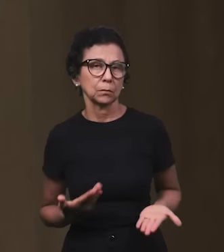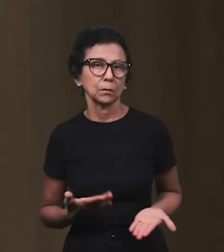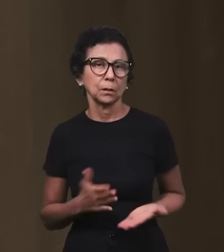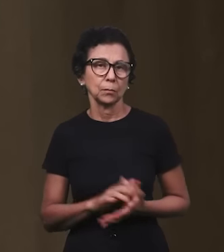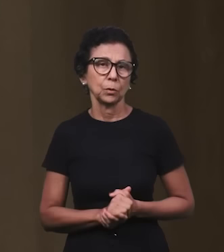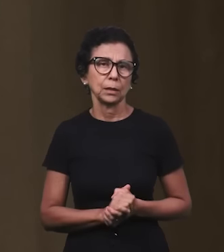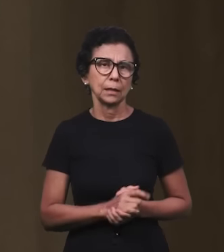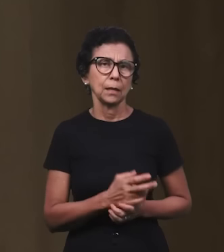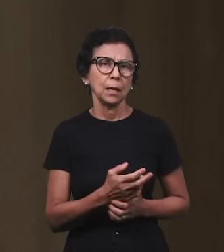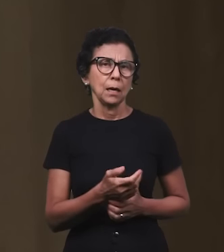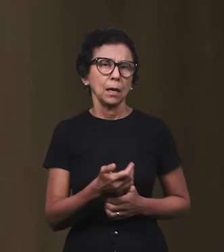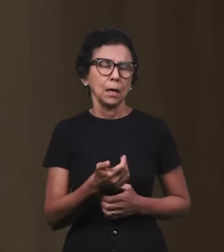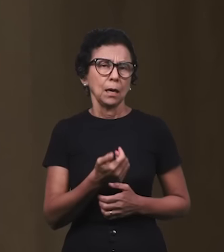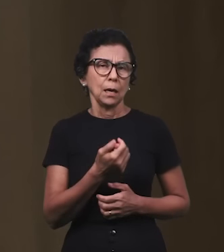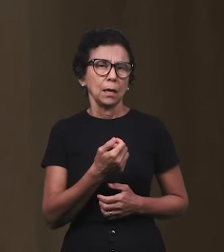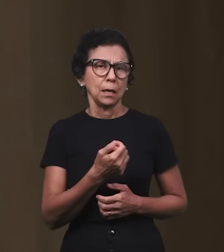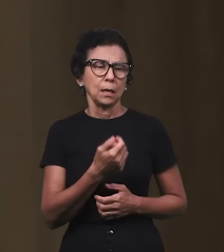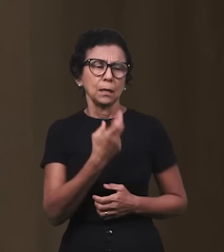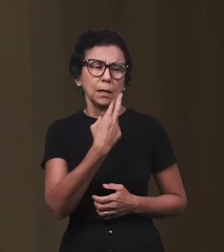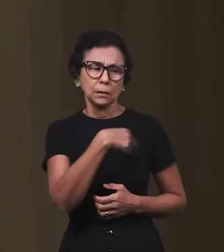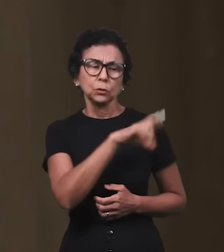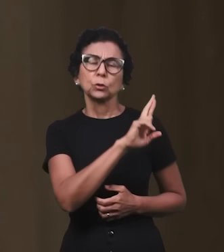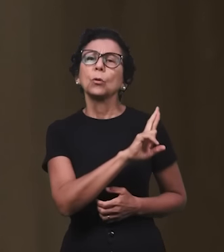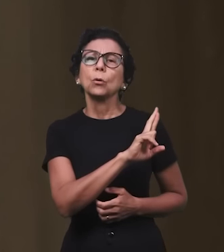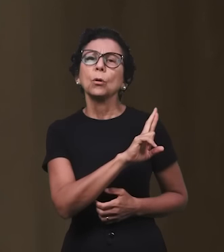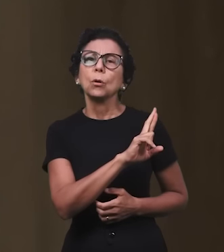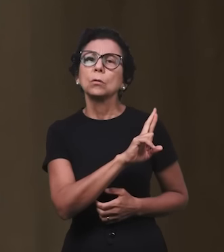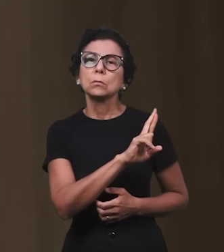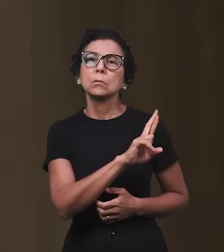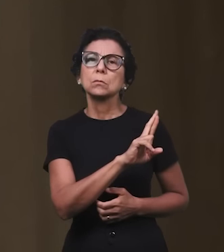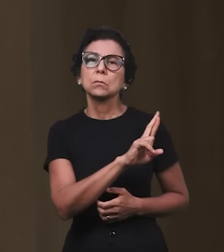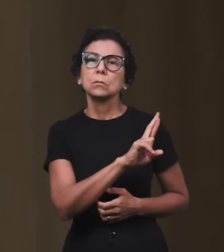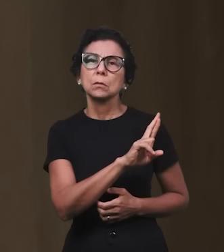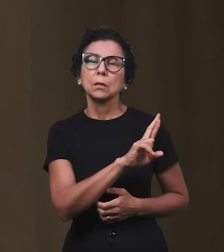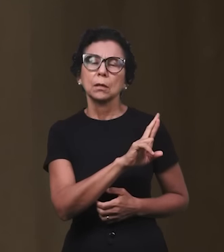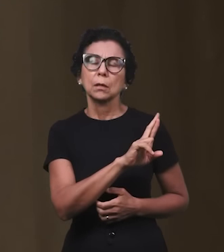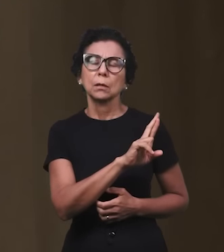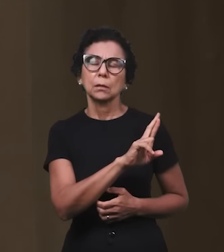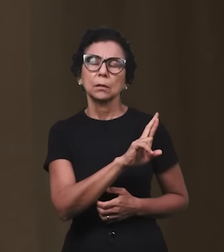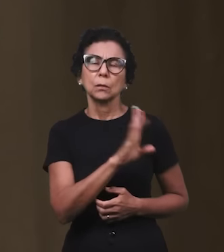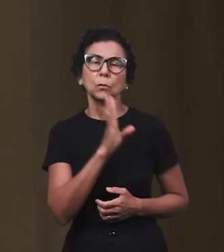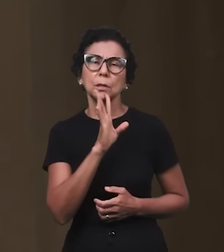um religioso, então ele sabia como é que funcionava. Ele sabia os resultados